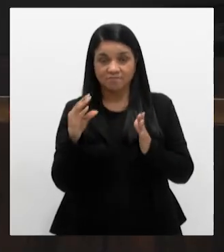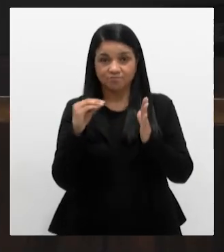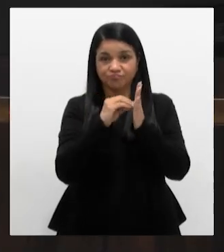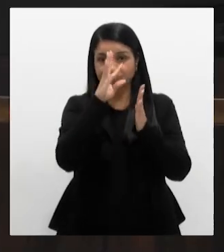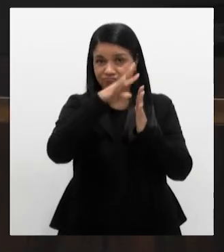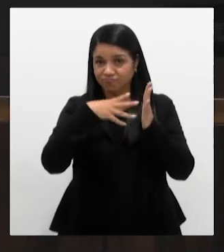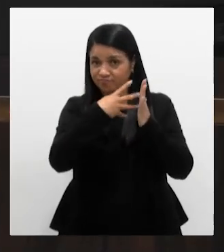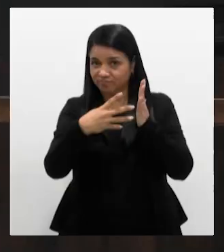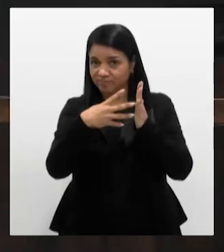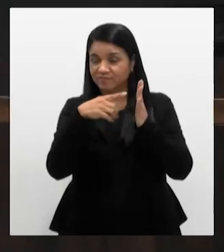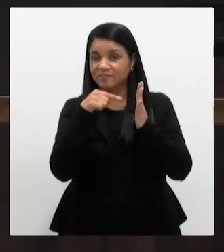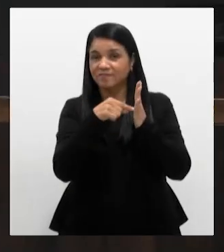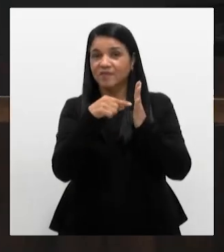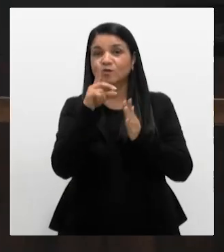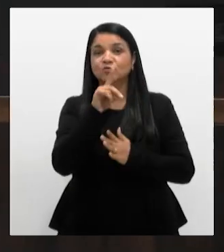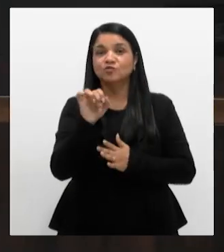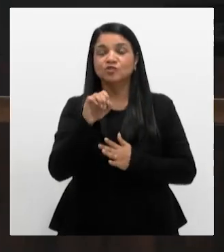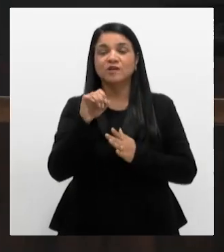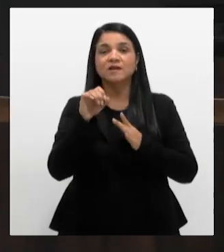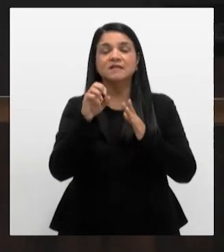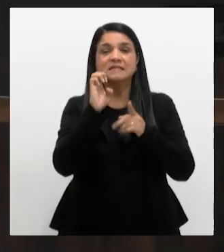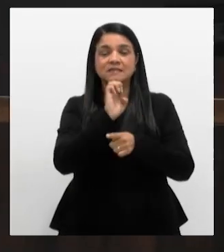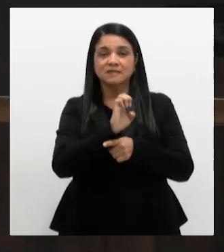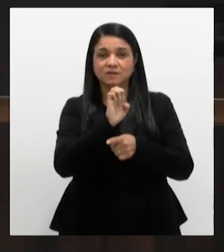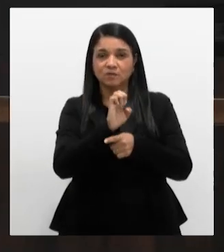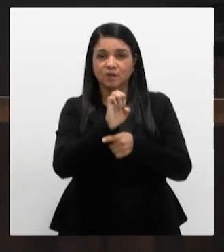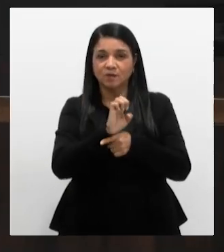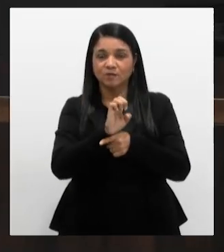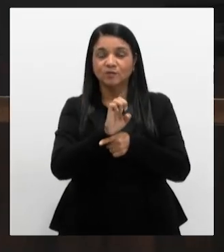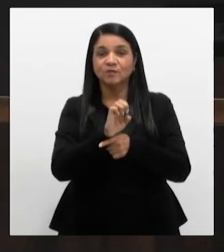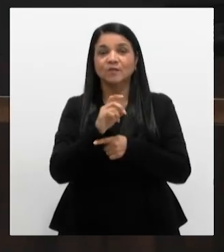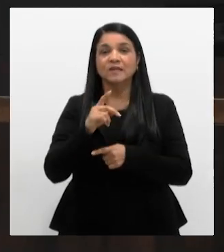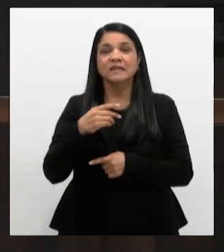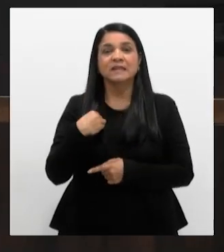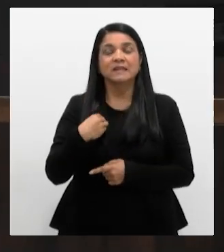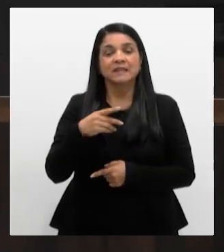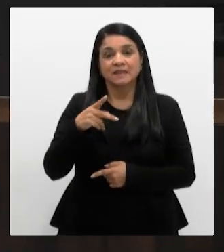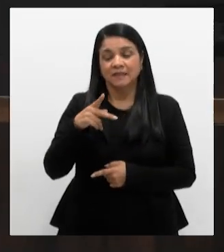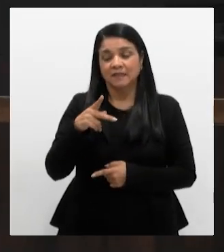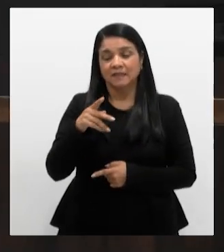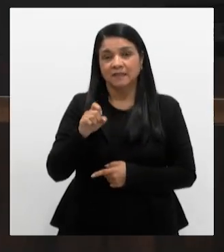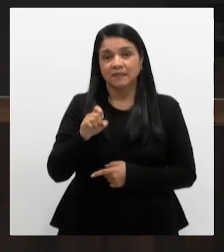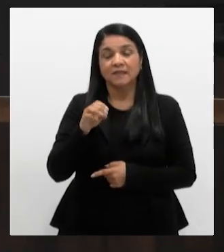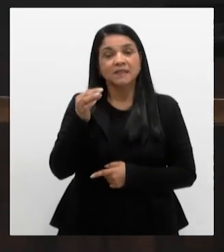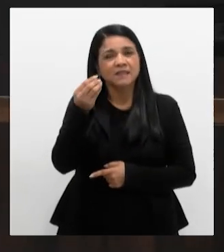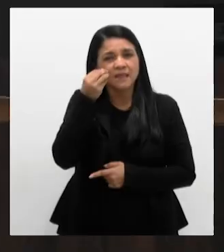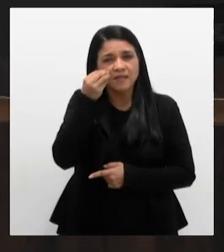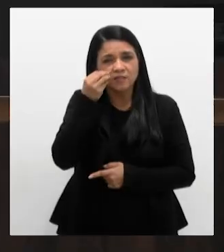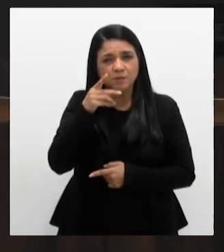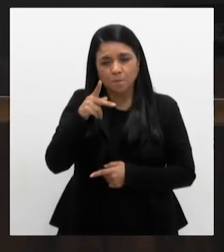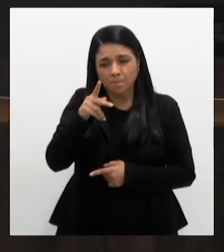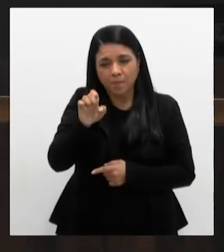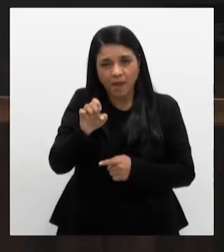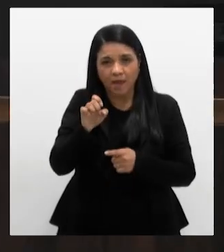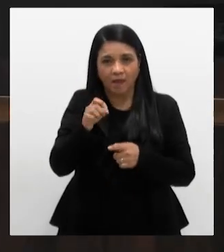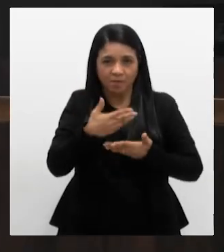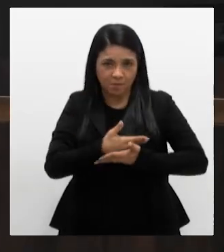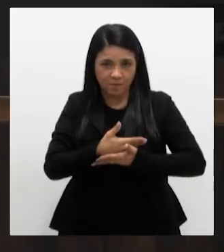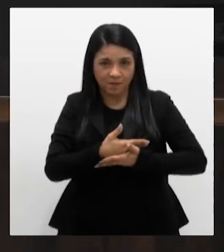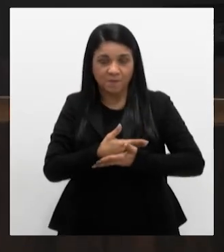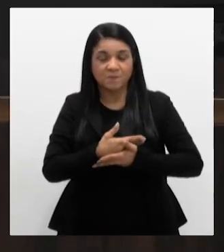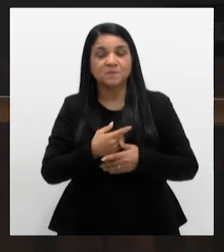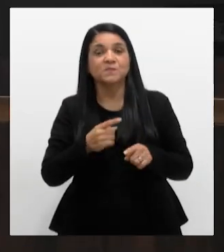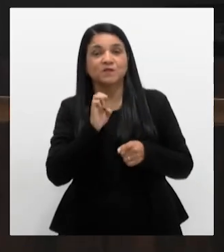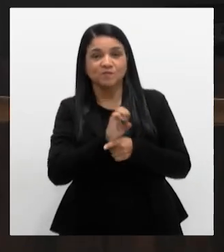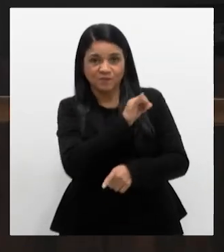do Rio de Janeiro o Dia Estadual do Teste do Pezinho, no âmbito do Estado do Rio de Janeiro. Em discussão,